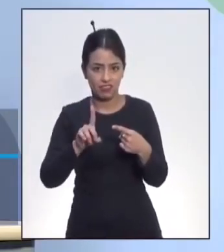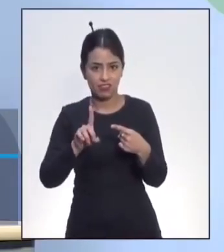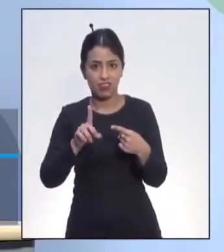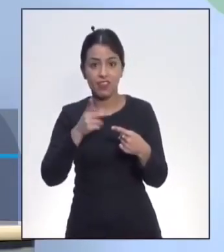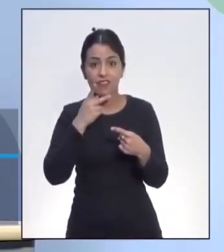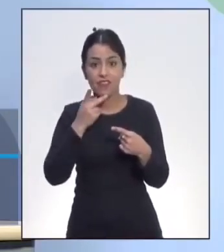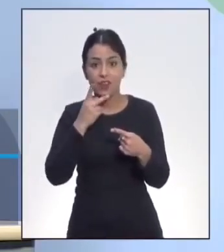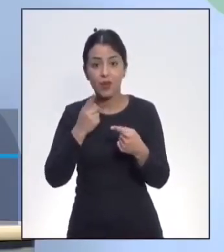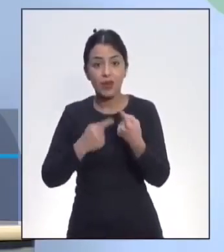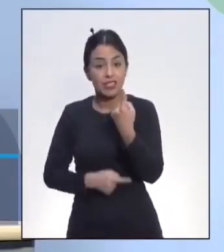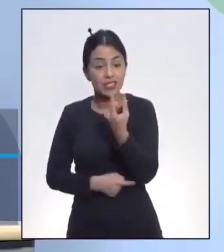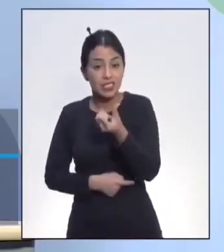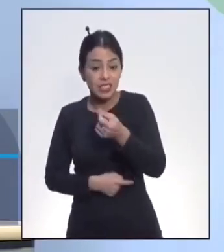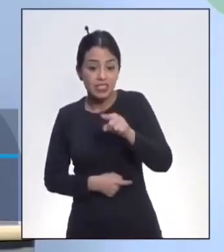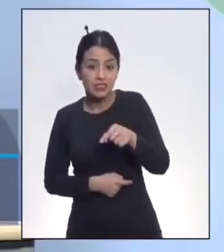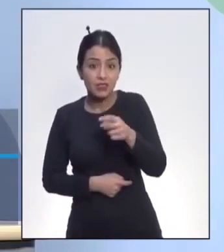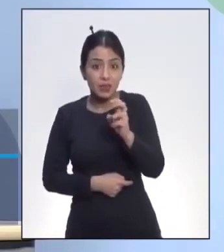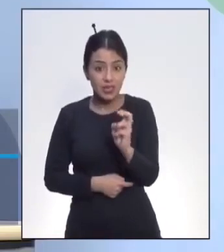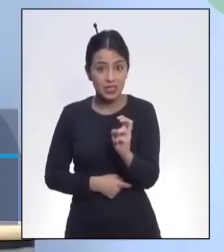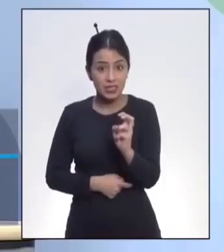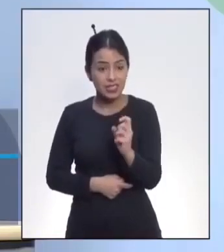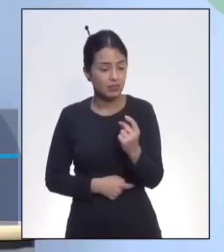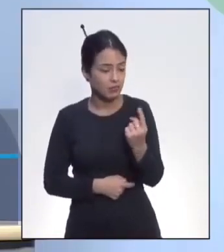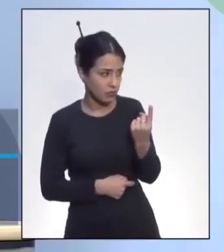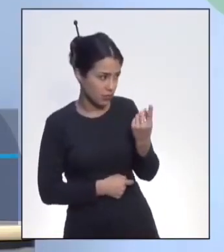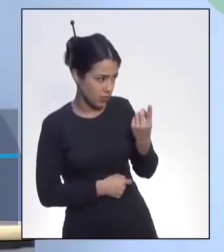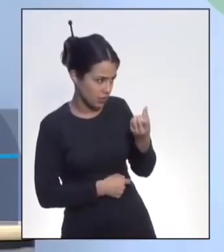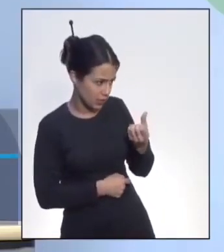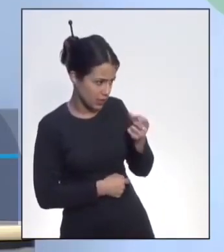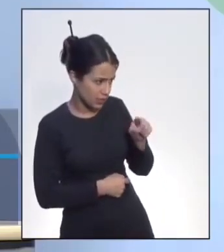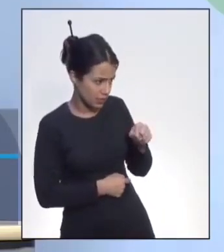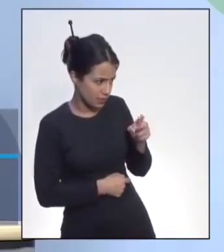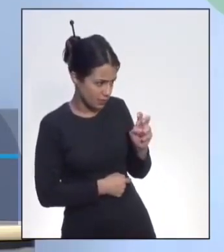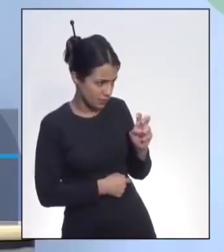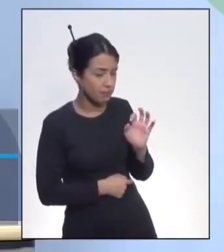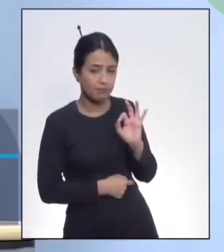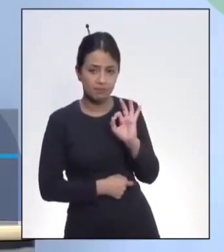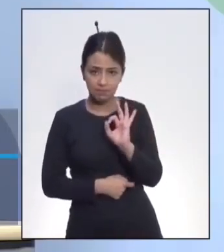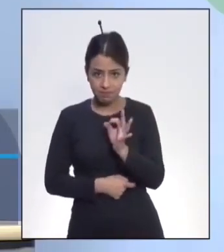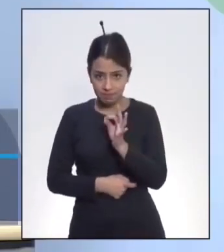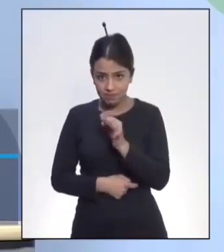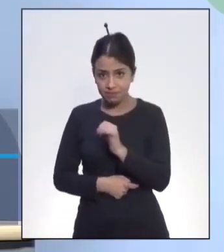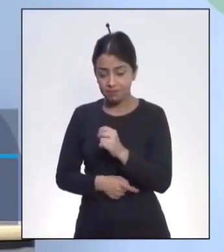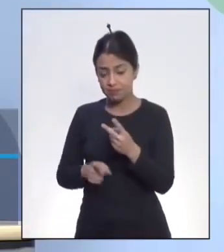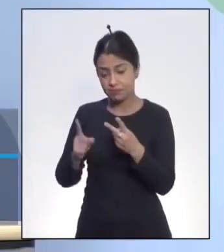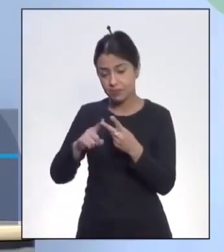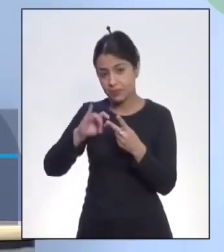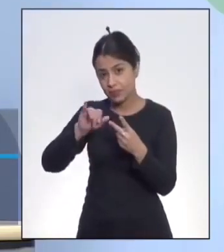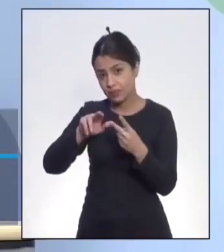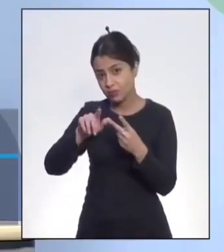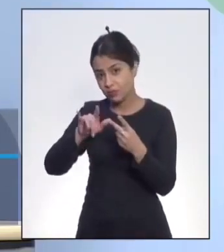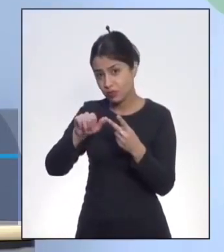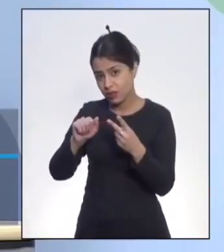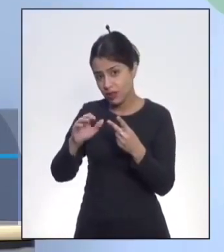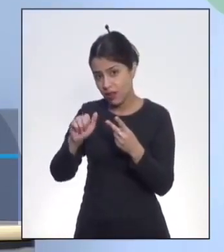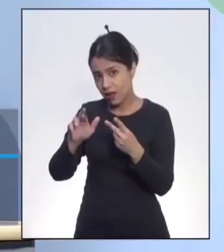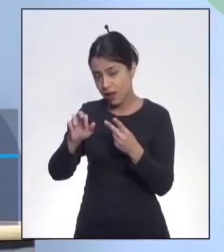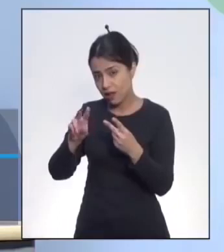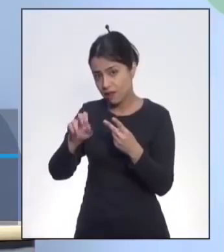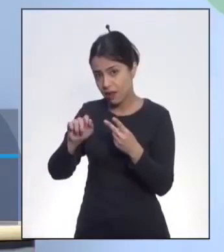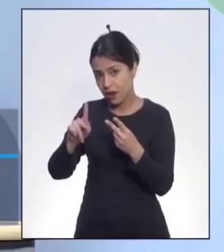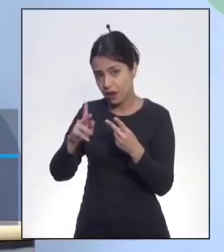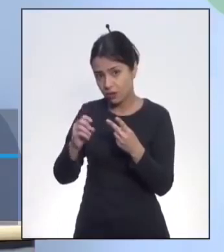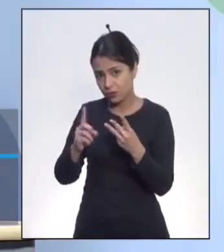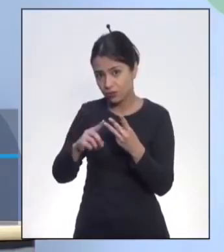são 16,5. 16,5? Pois é. Aí nós temos a Júlia de Carvalho, o